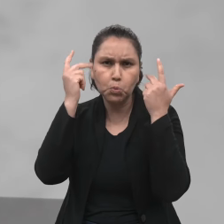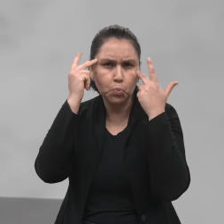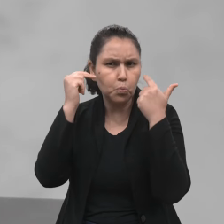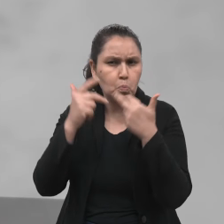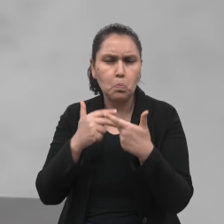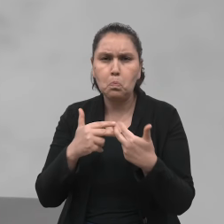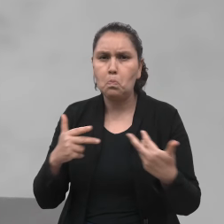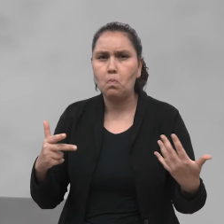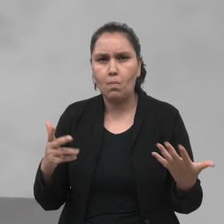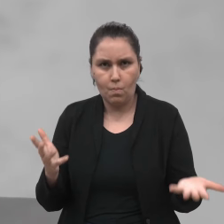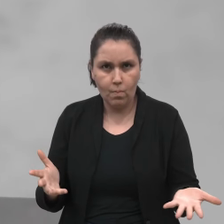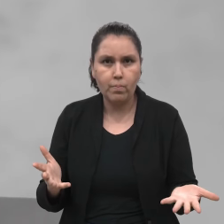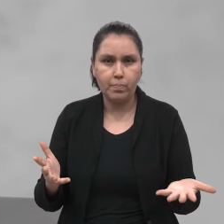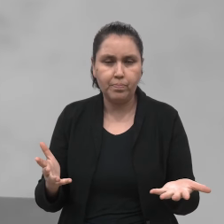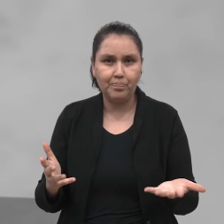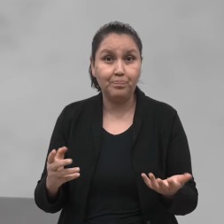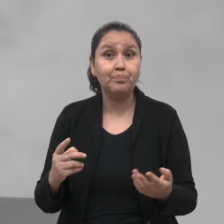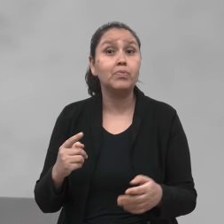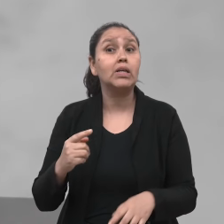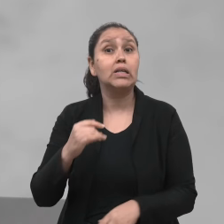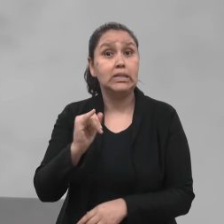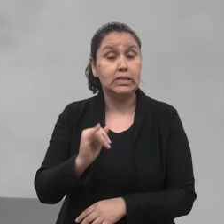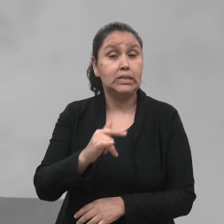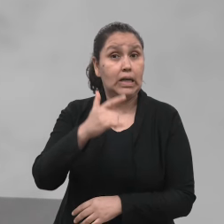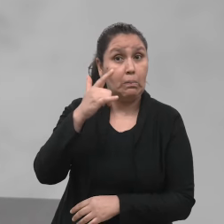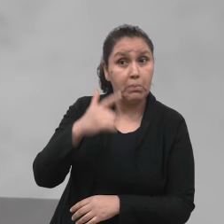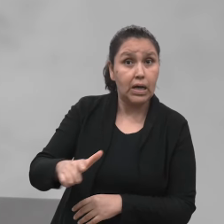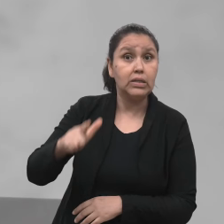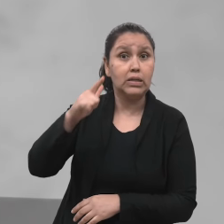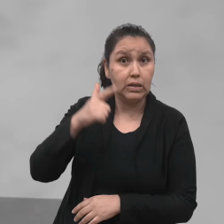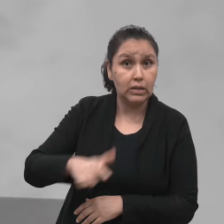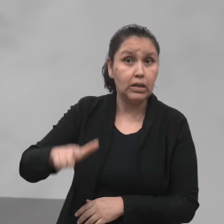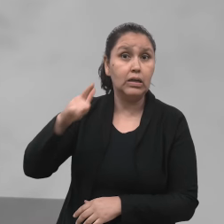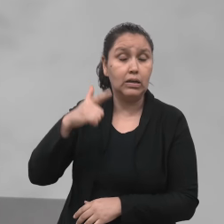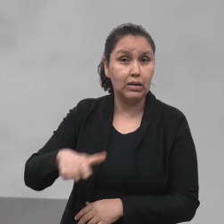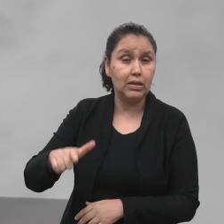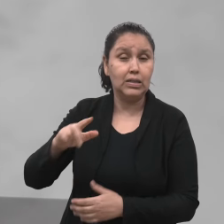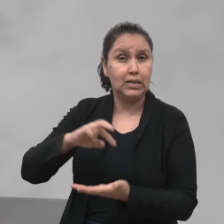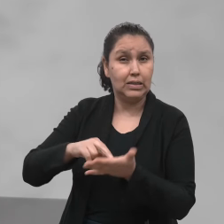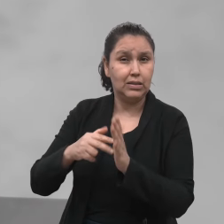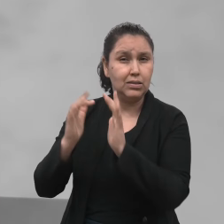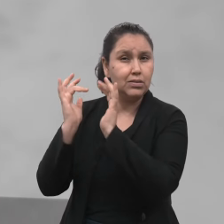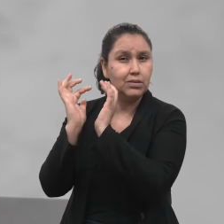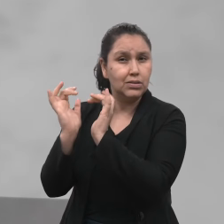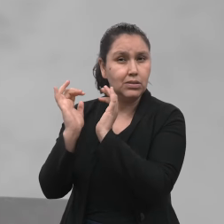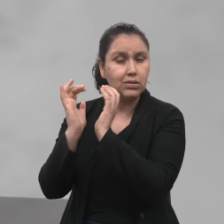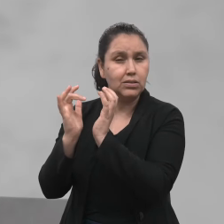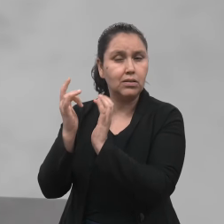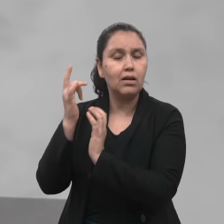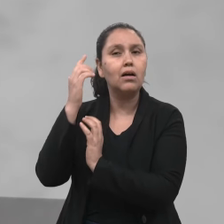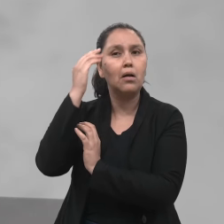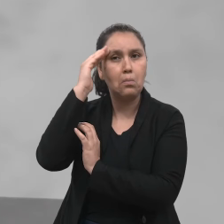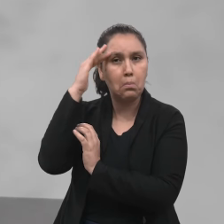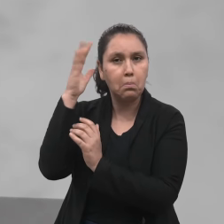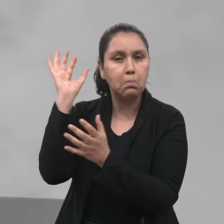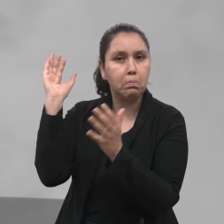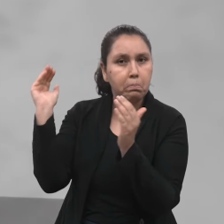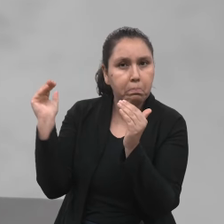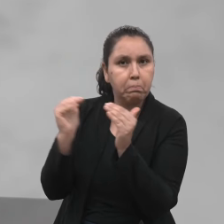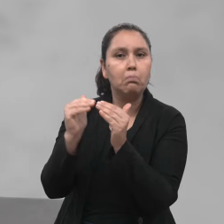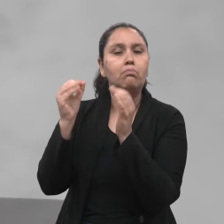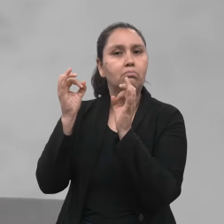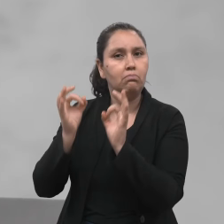nosso cérebro, ele aprende por repetição. Então, quanto mais eu vou repetir, né, um comportamento mais, ele se torna familiar. Então, é muito estranho um relacionamento que